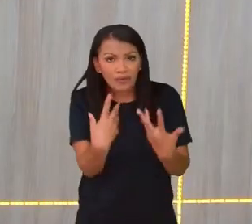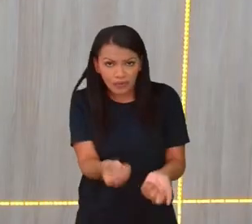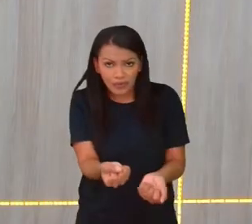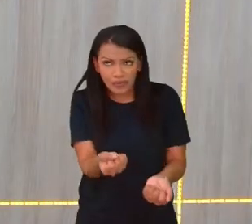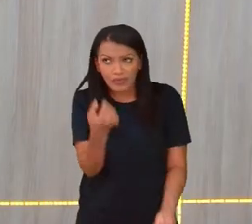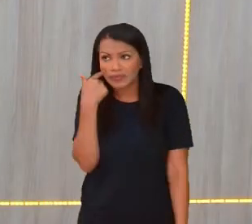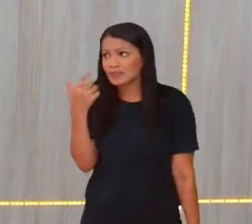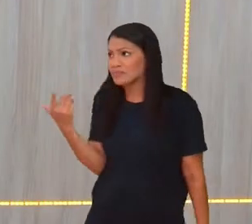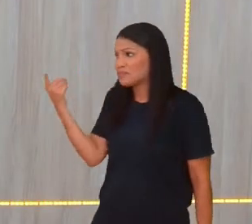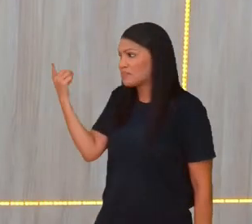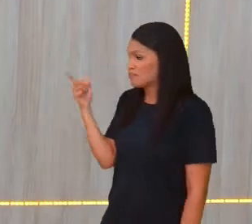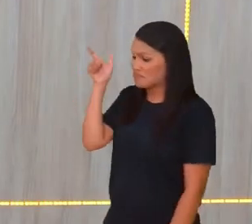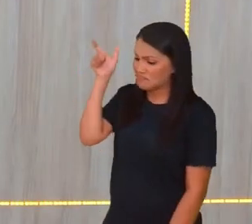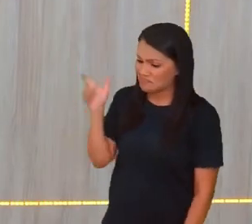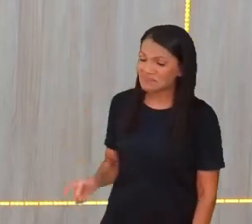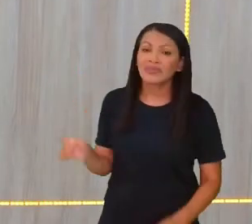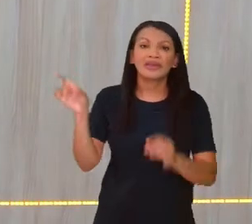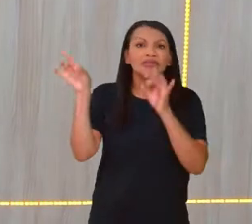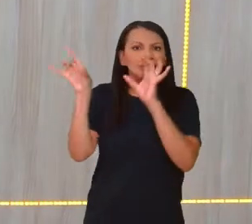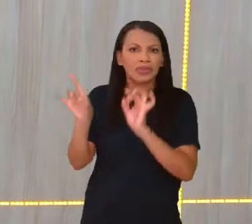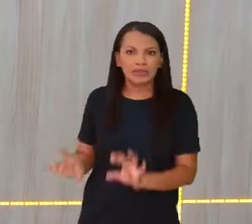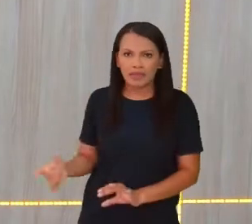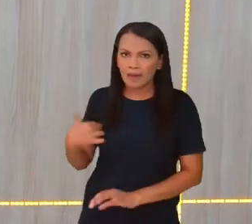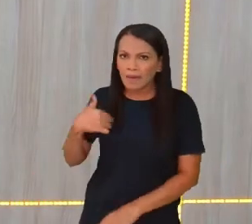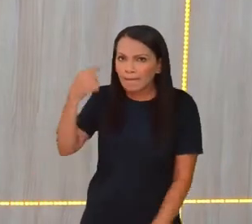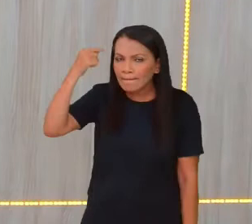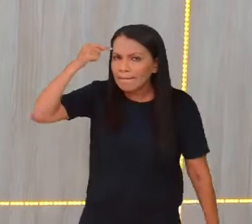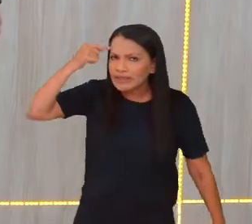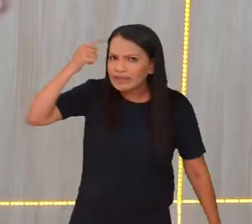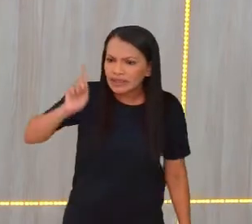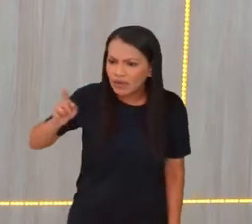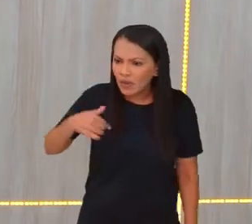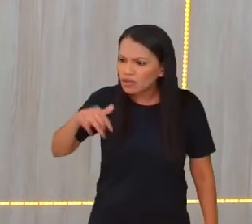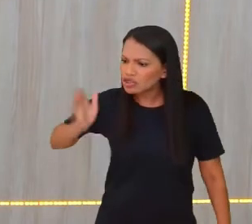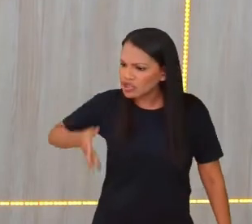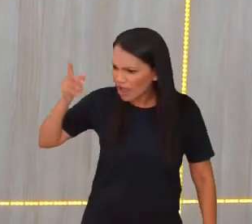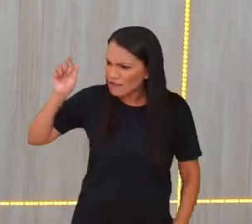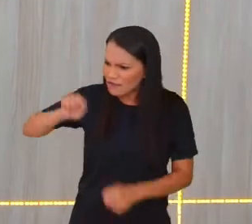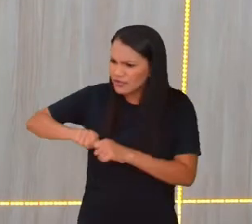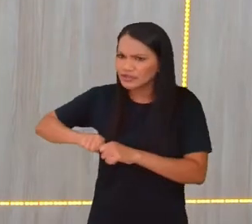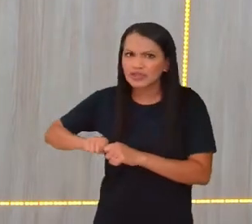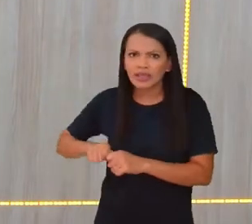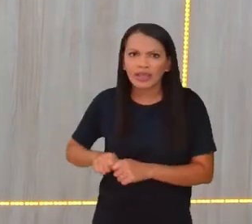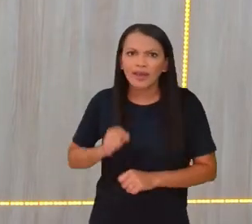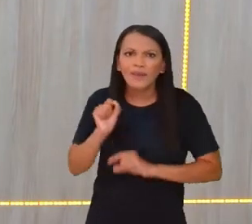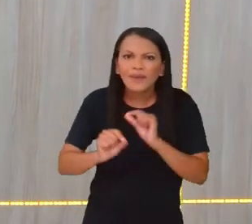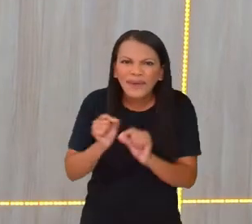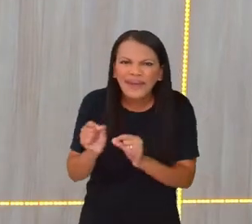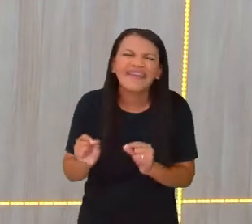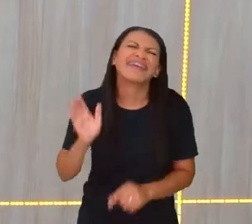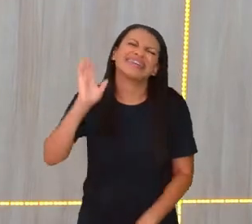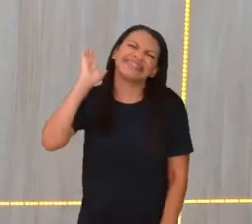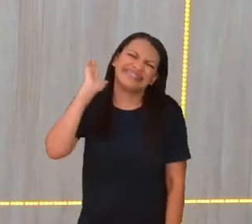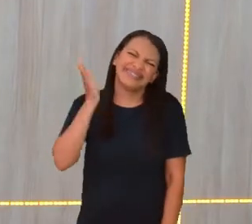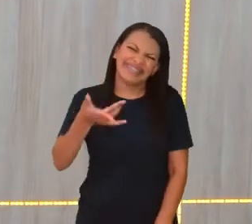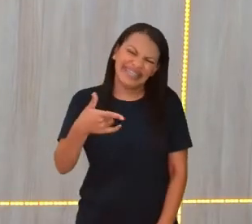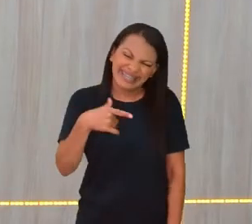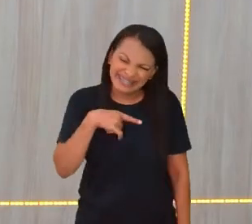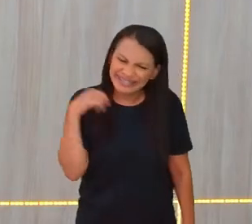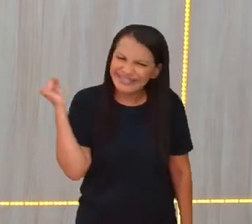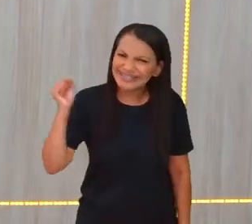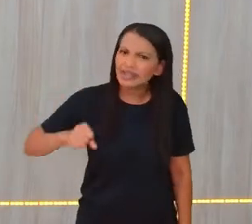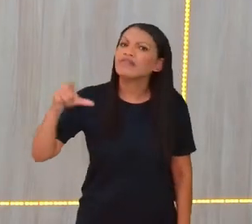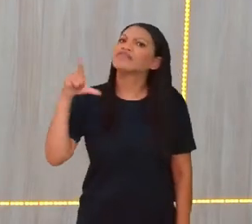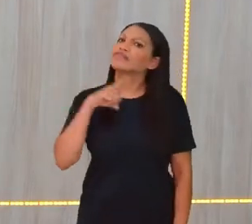jogadora caríssima, viu? Quando pensa que não, ela já fiz. Eu digo, é o quê, professora? Já fiz. Ela tem aí